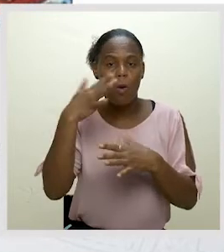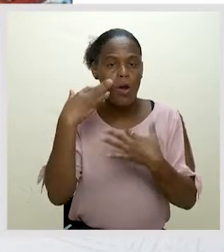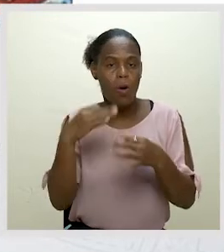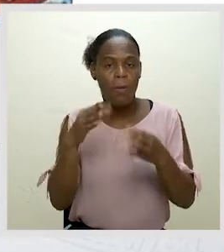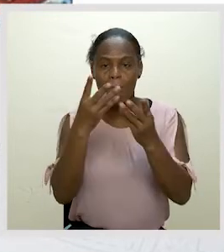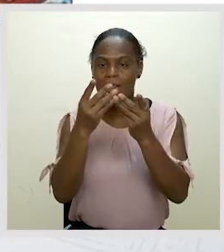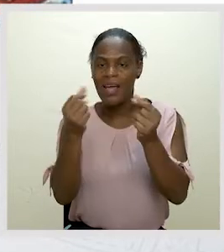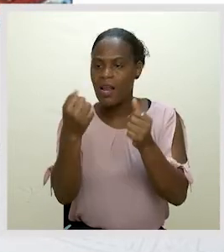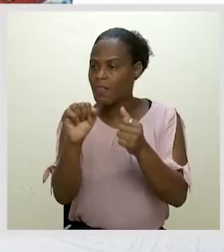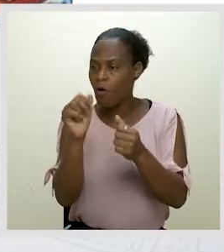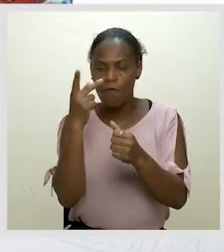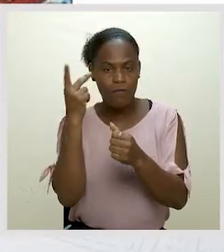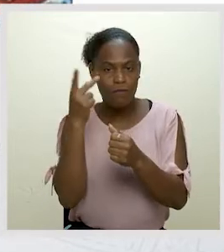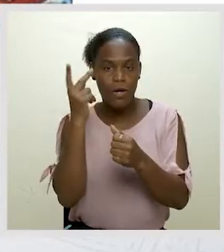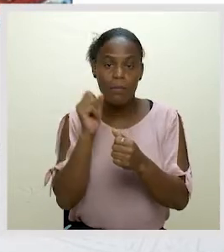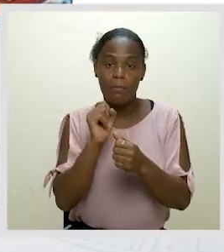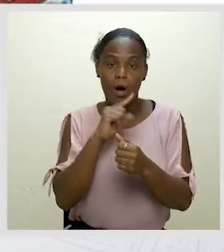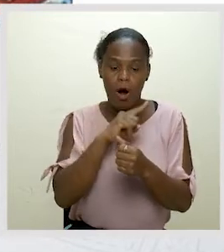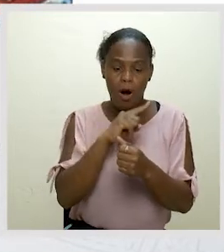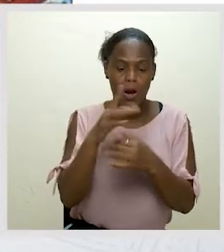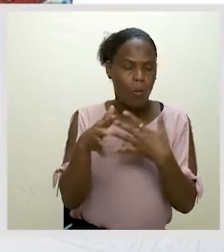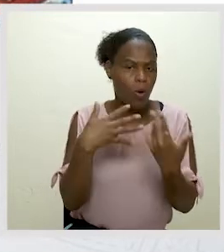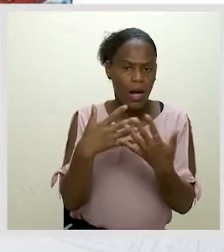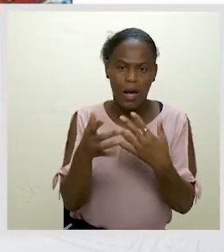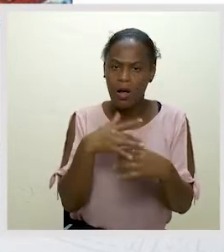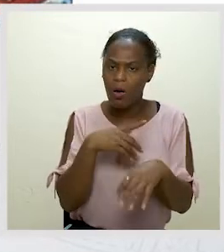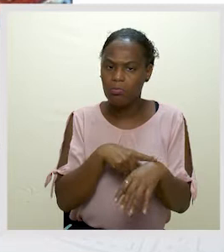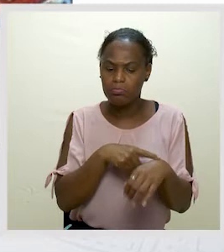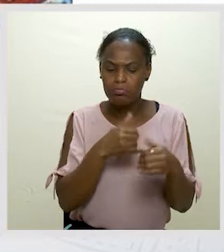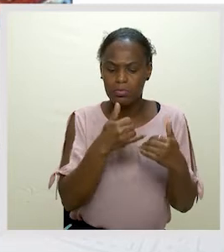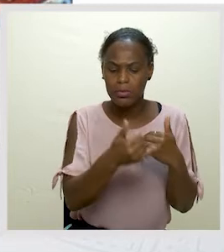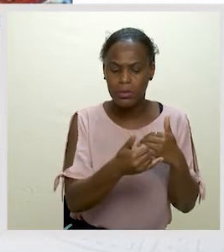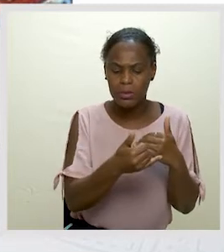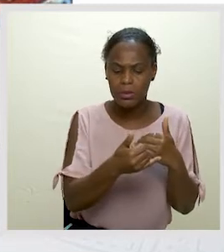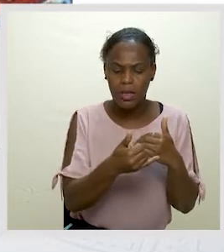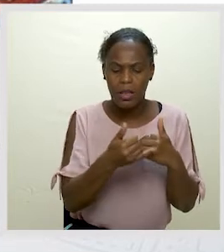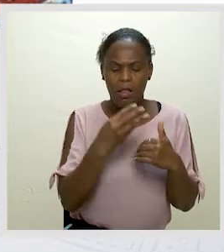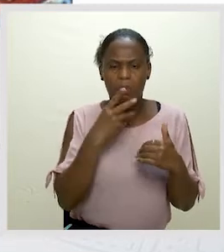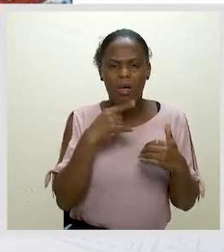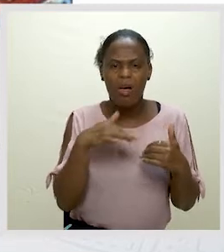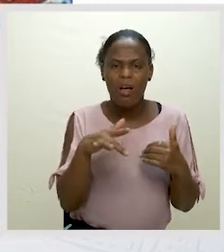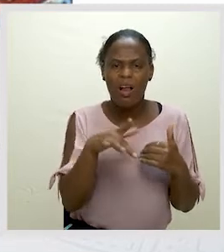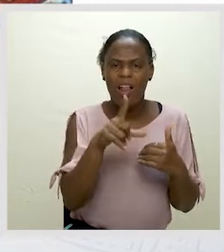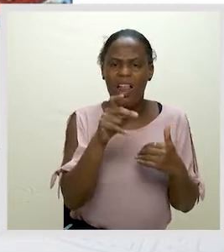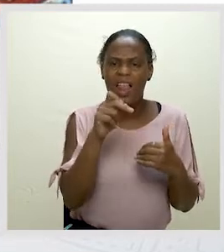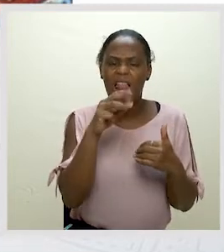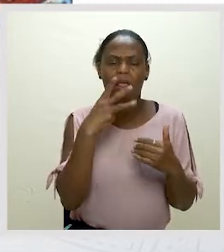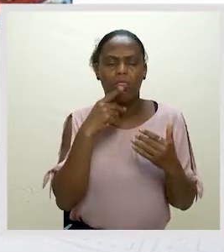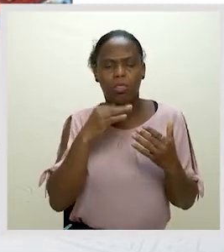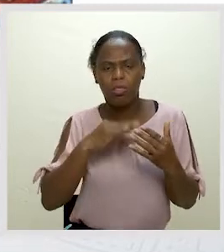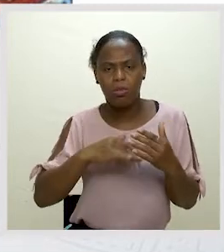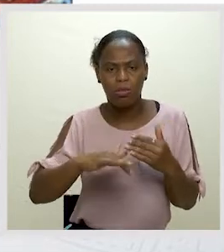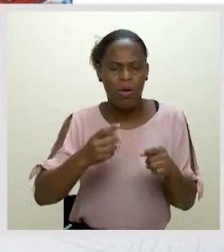matéria não viva, podendo brotar a qualquer momento a partir do pó, lama e de matéria